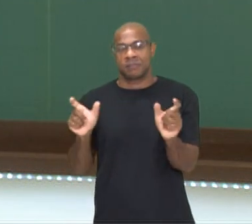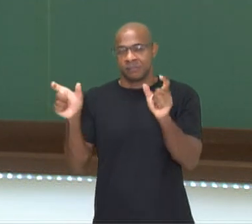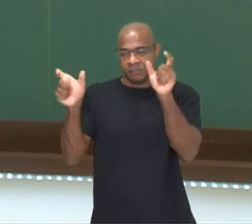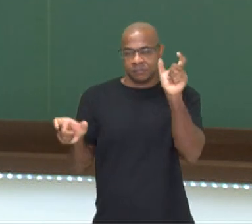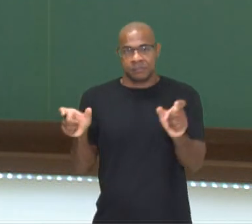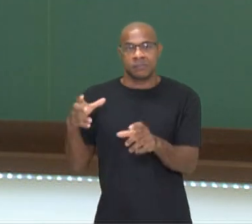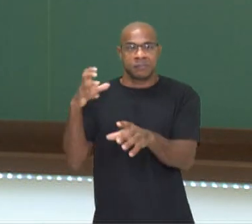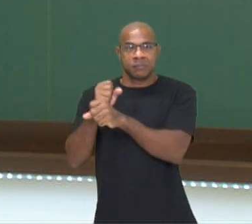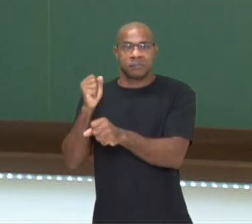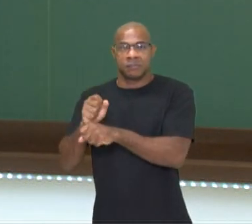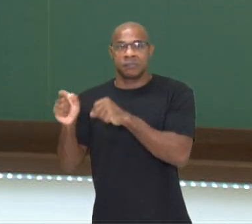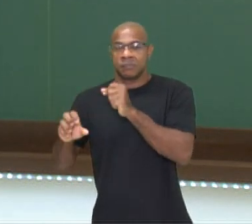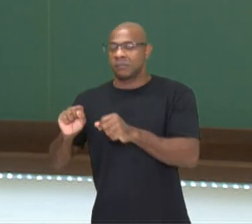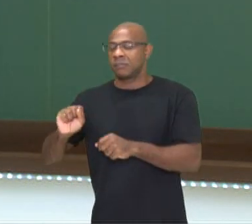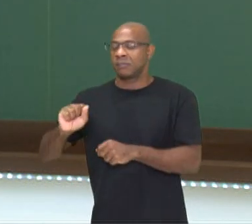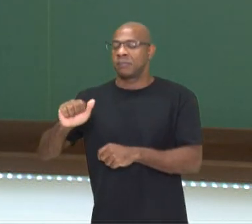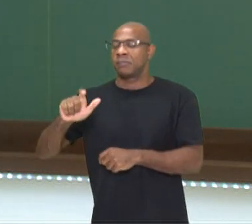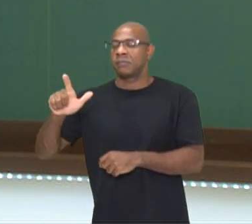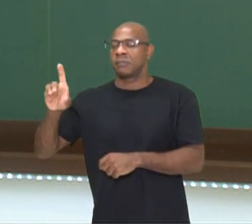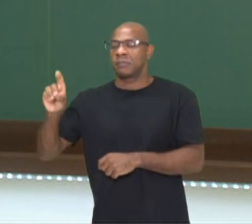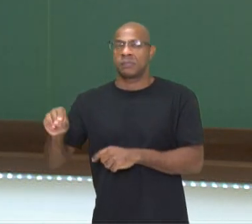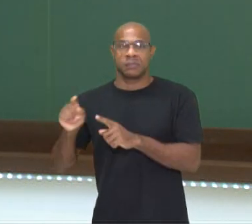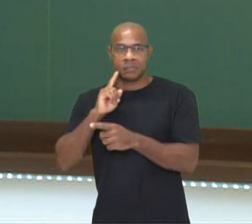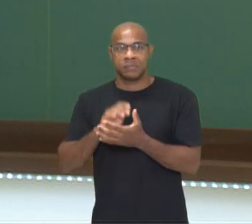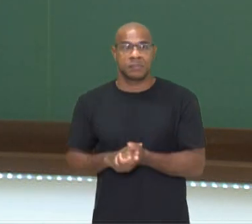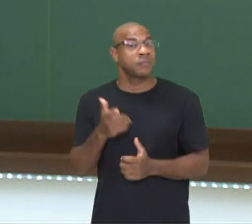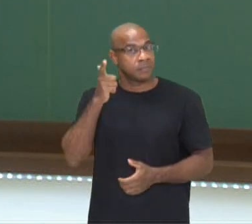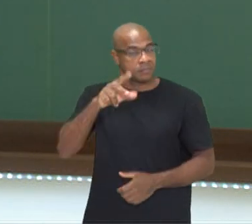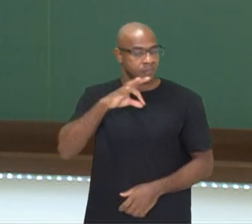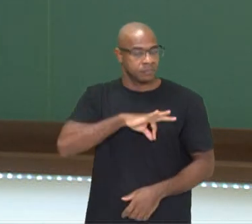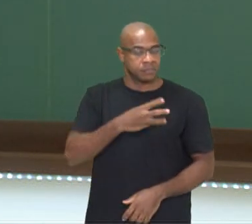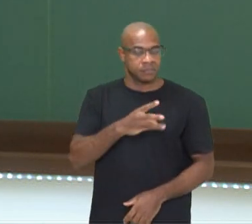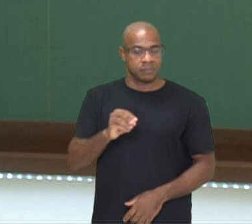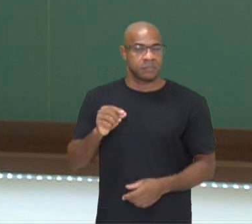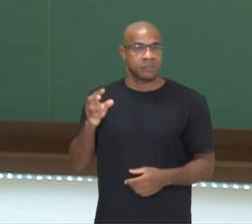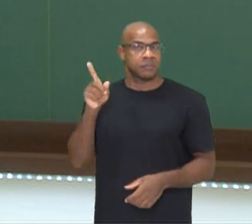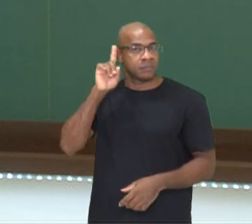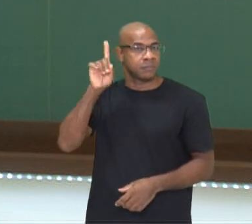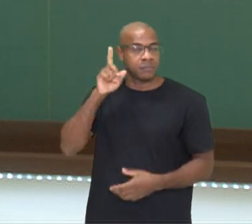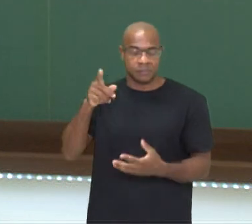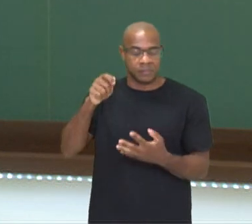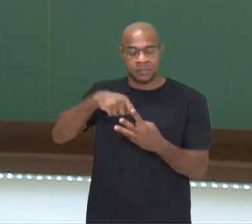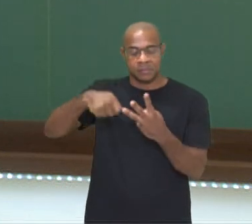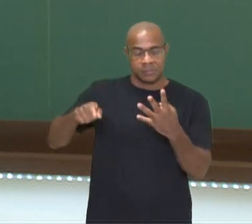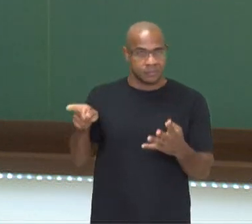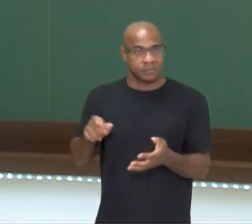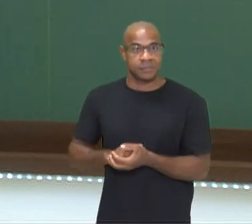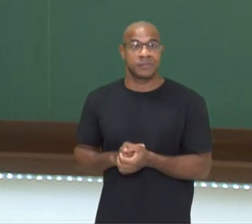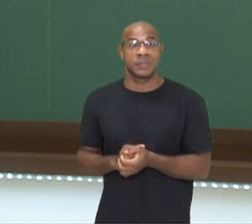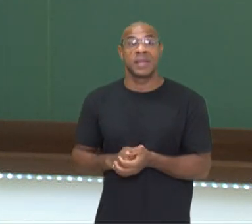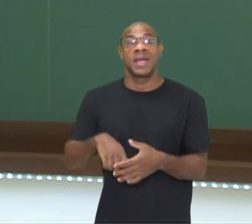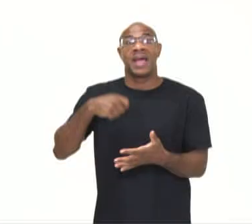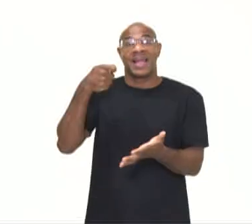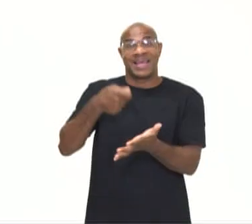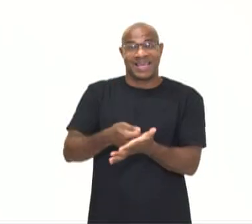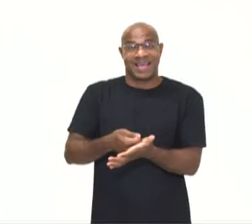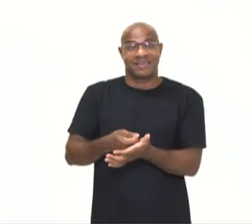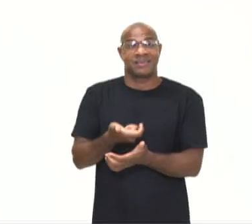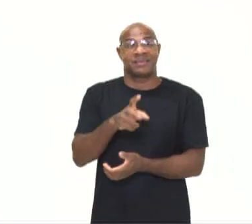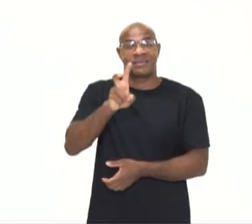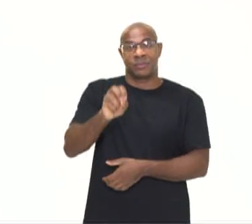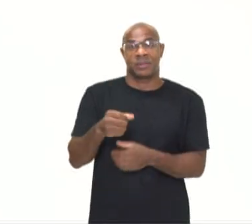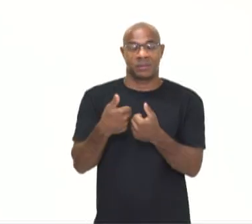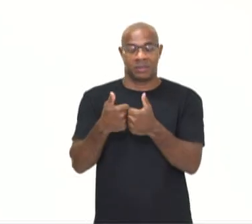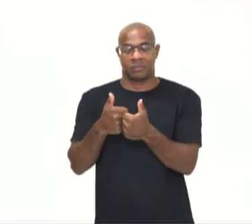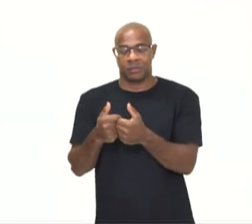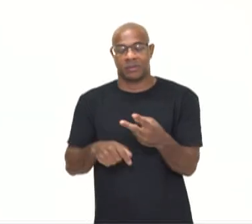o saldo. Então, ela tem ganhos de 300 reais, ela gasta 150 em transporte e 100 com